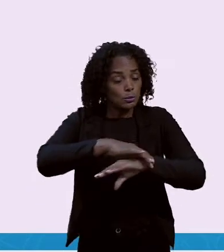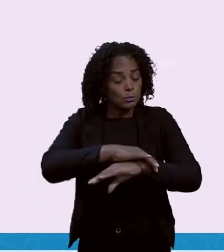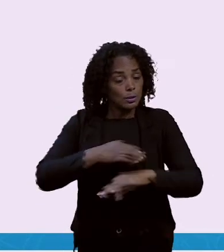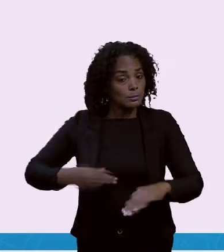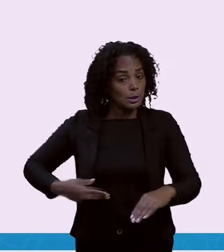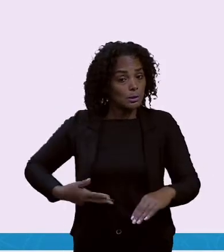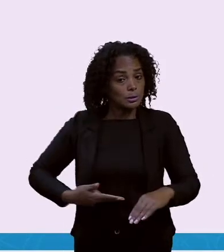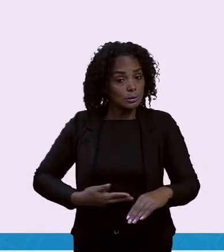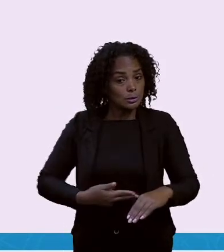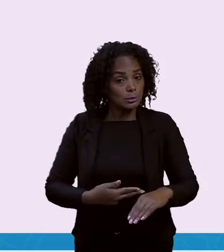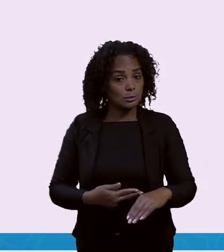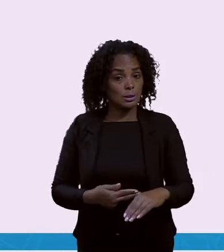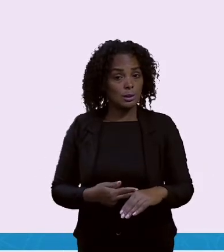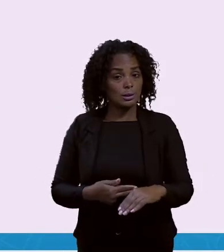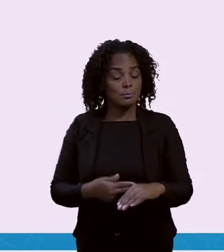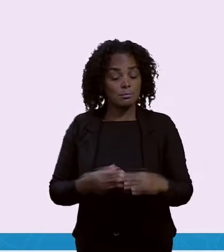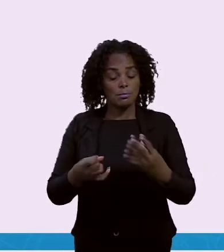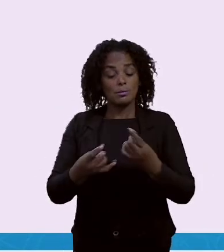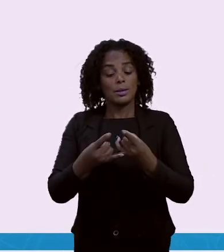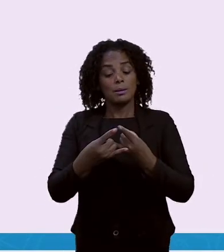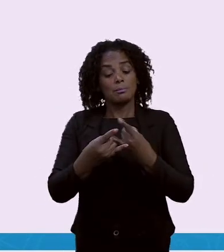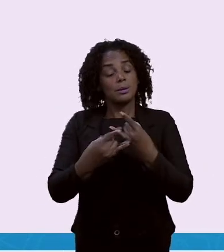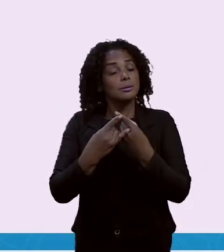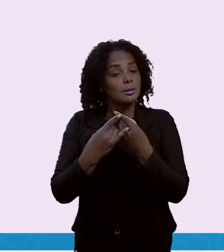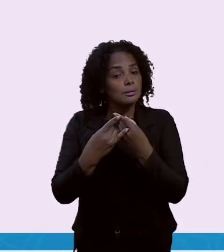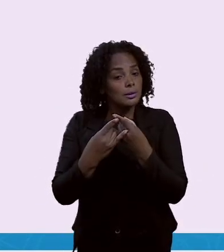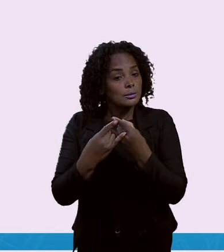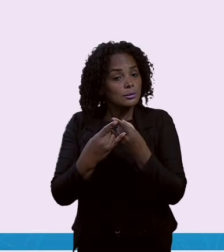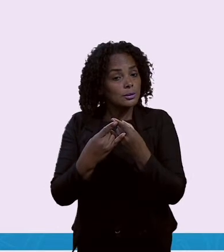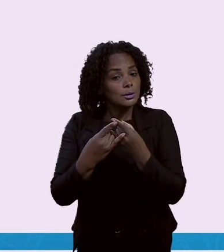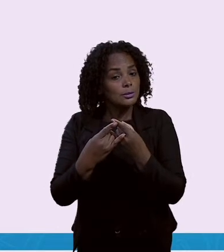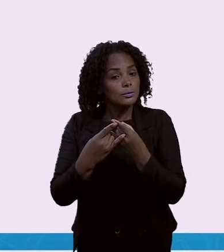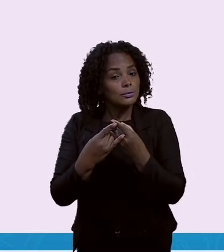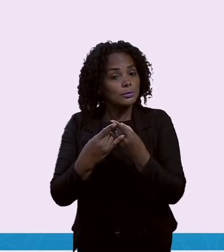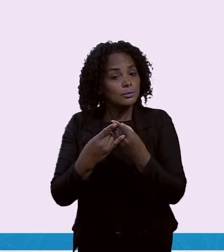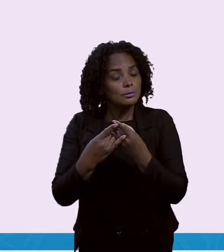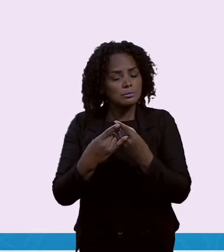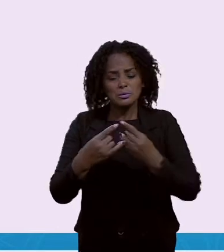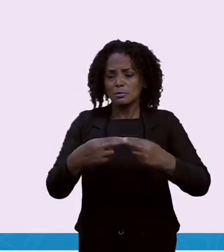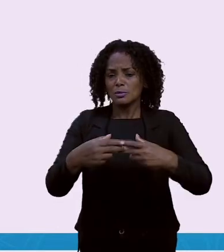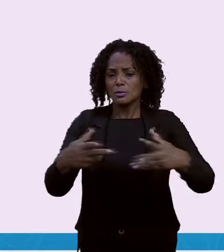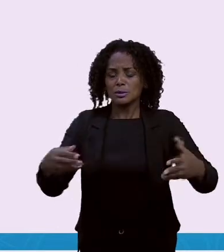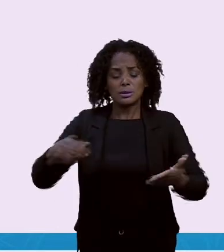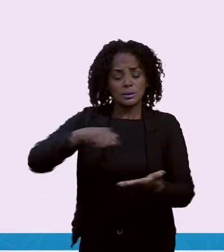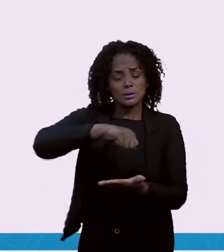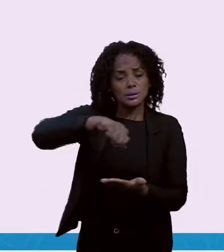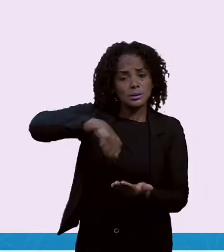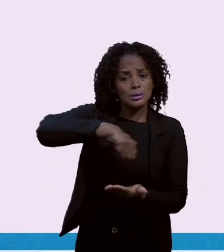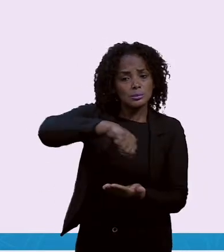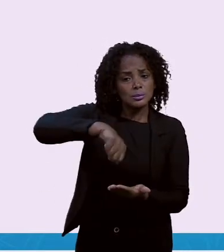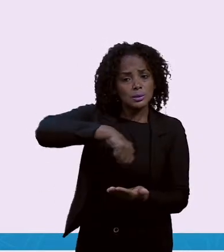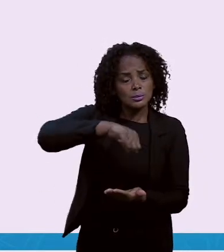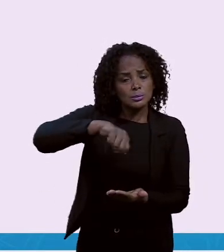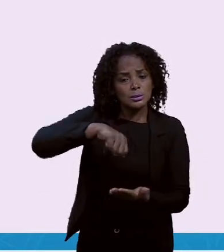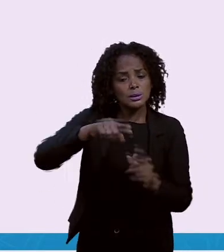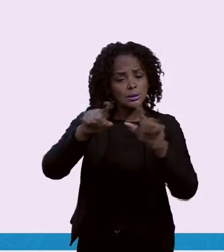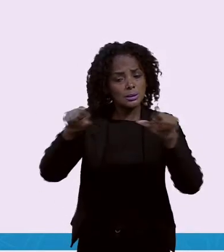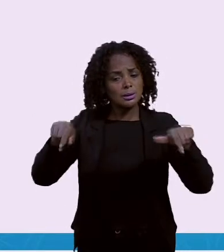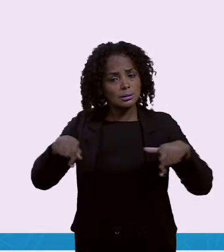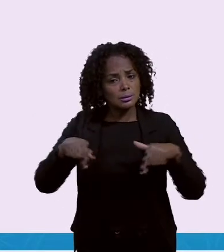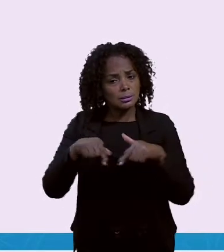e utensílios de cozinha em geral. Mas nós temos outro tipo de borracha